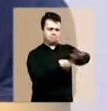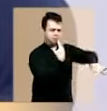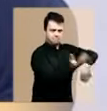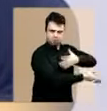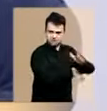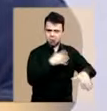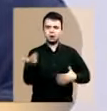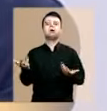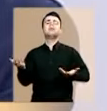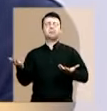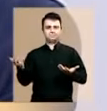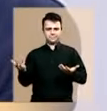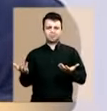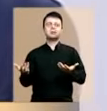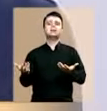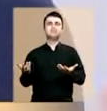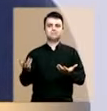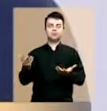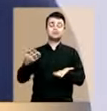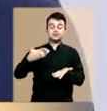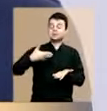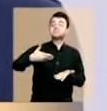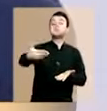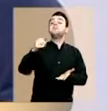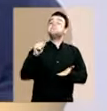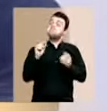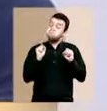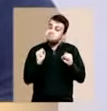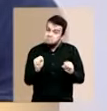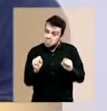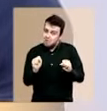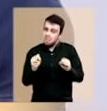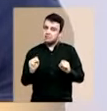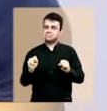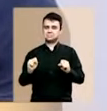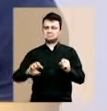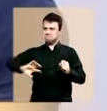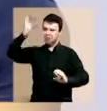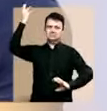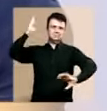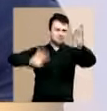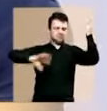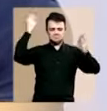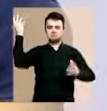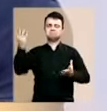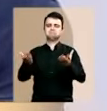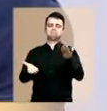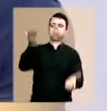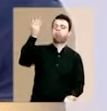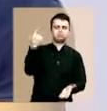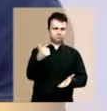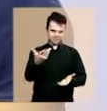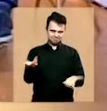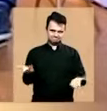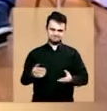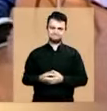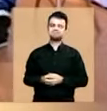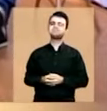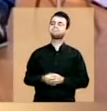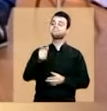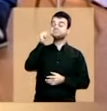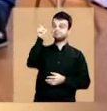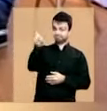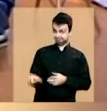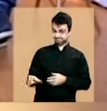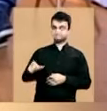gente se desenvolvesse, a sociedade se desenvolvesse, né? E volta a um período de instabilidade total, né? Lucimeire,